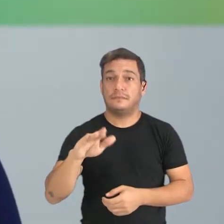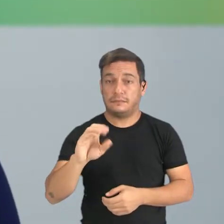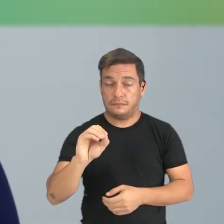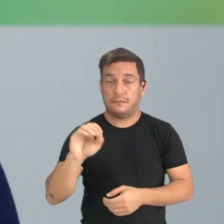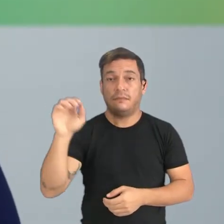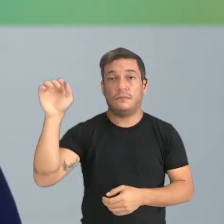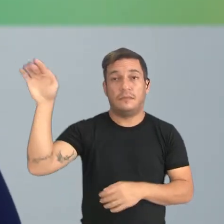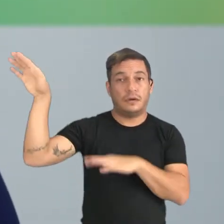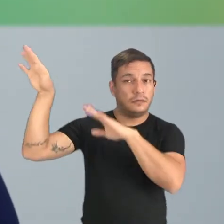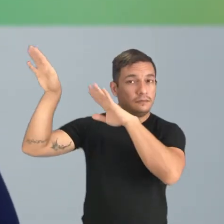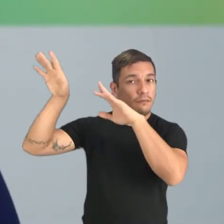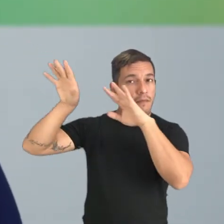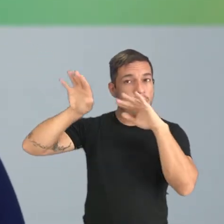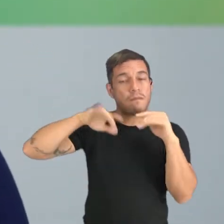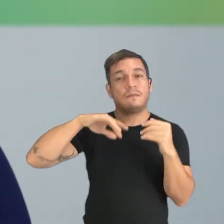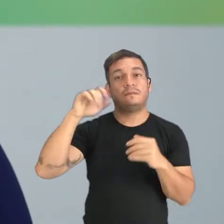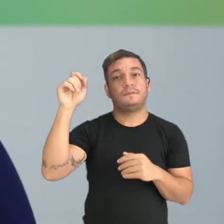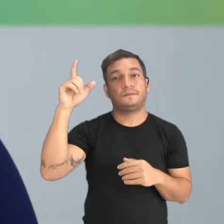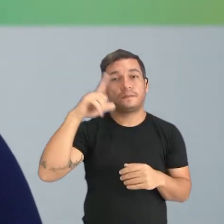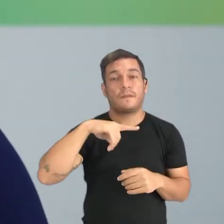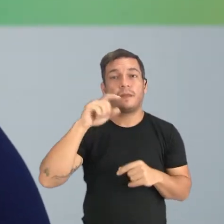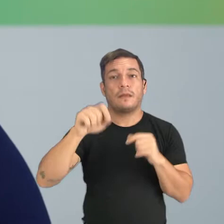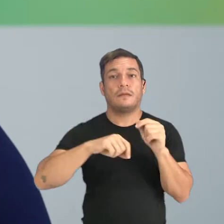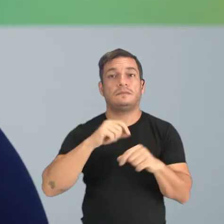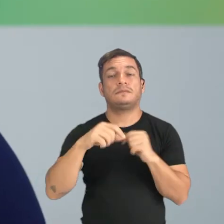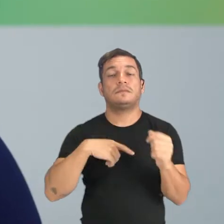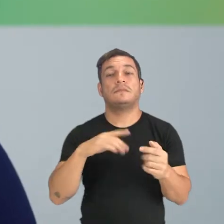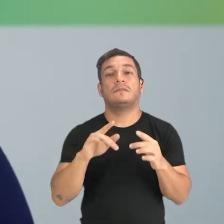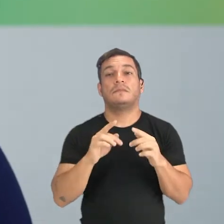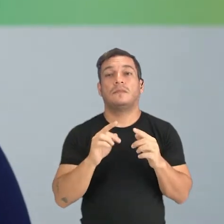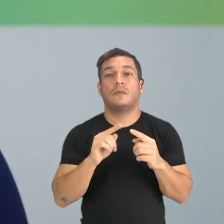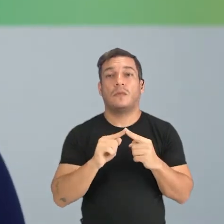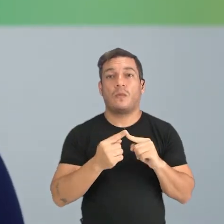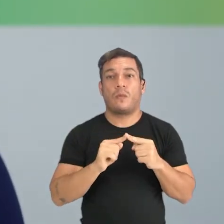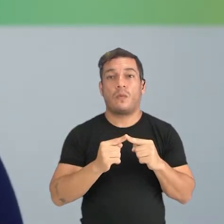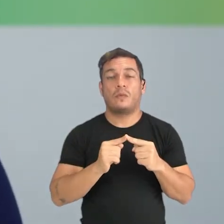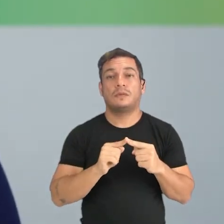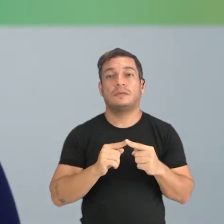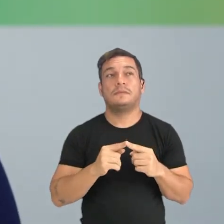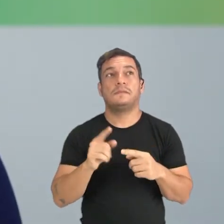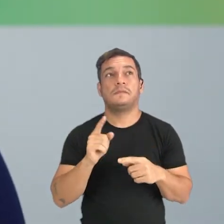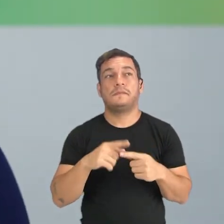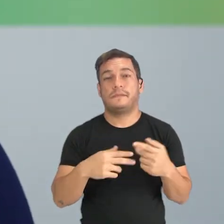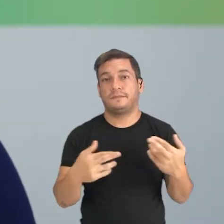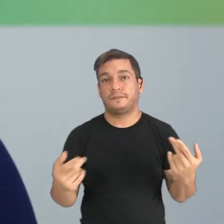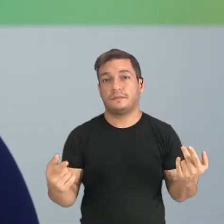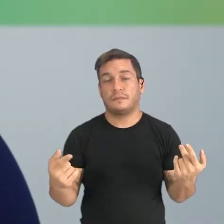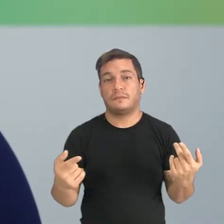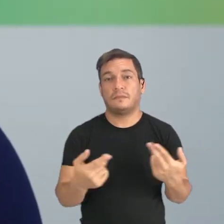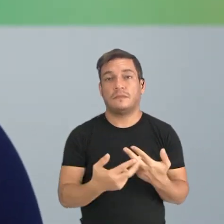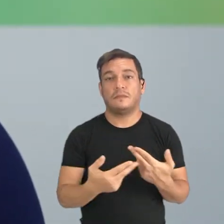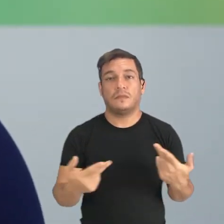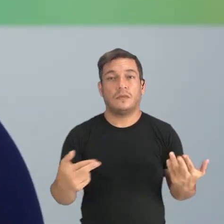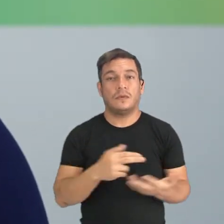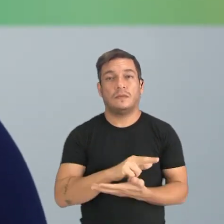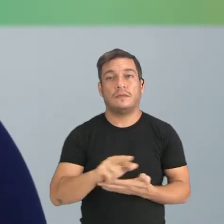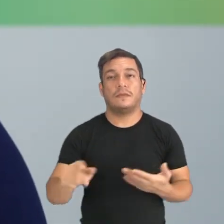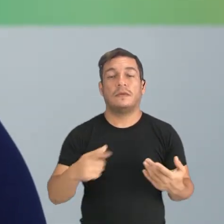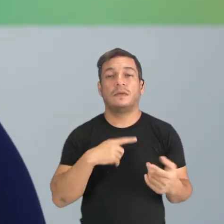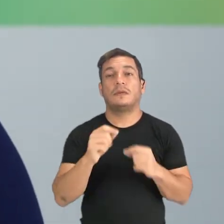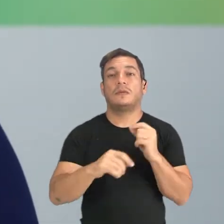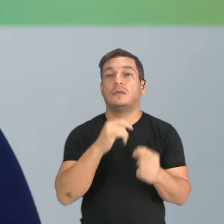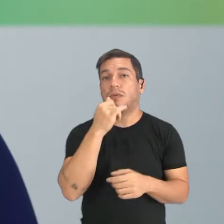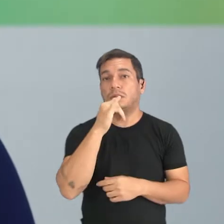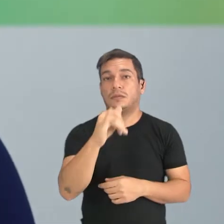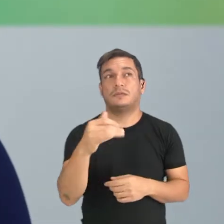esses raios solares, quando entra em contato com materiais ou objetos, gera